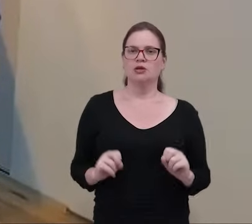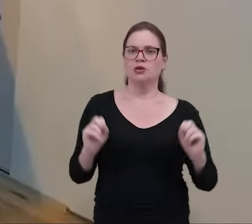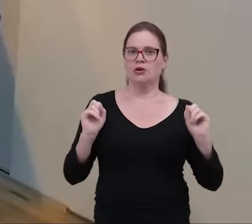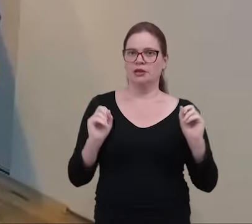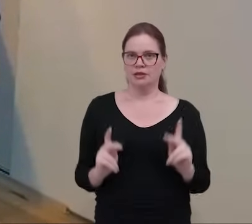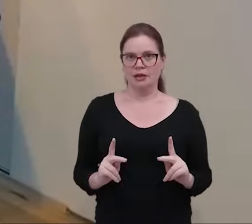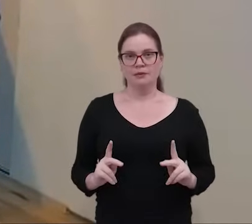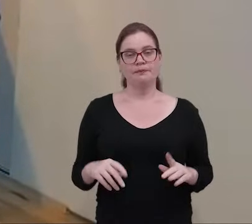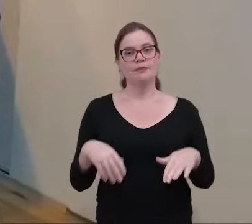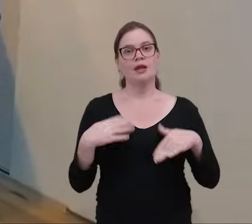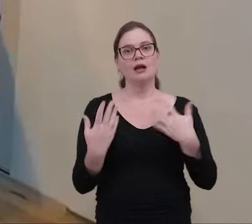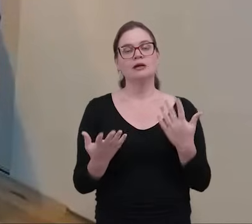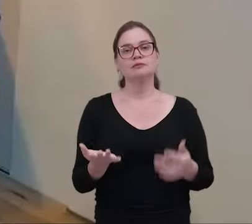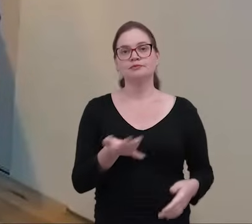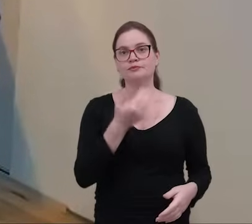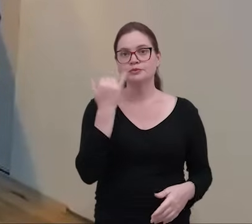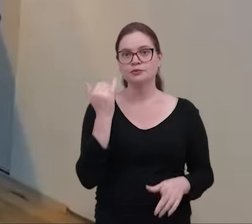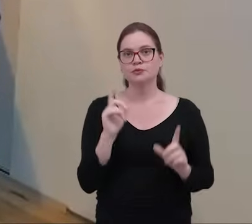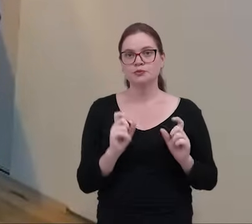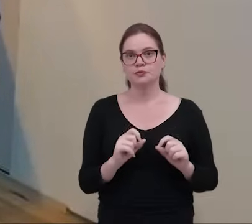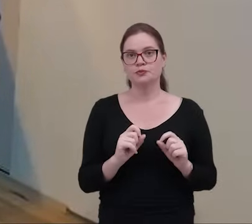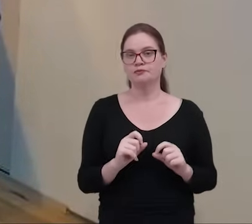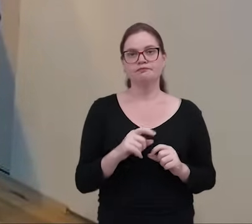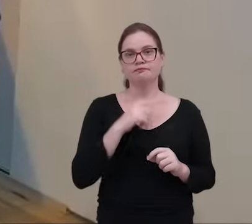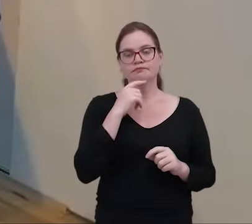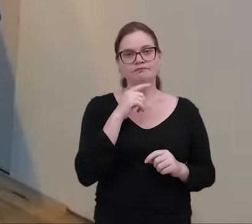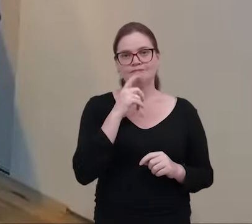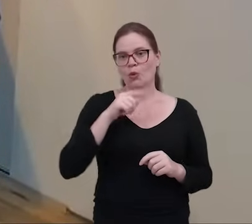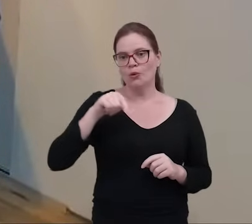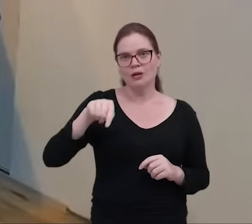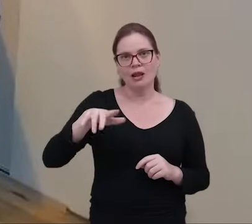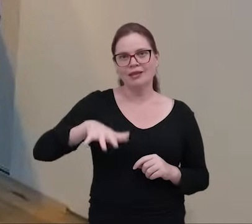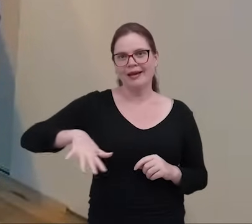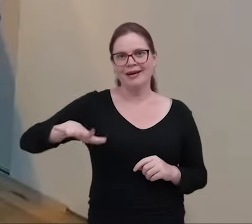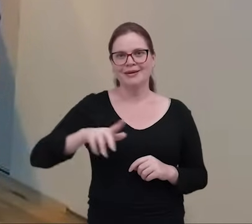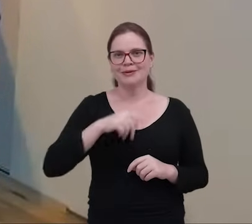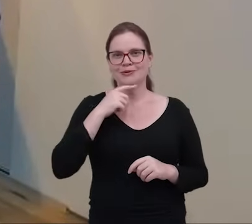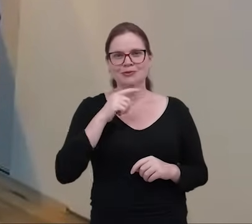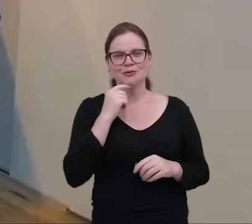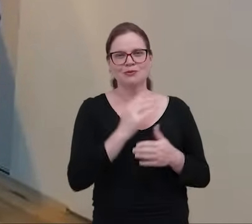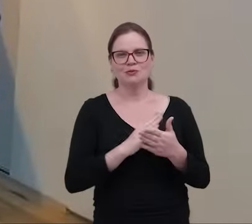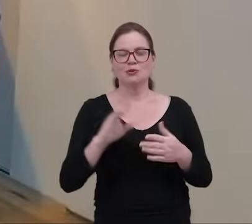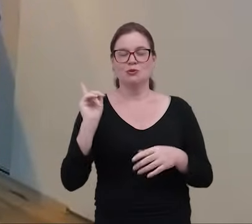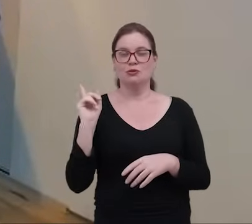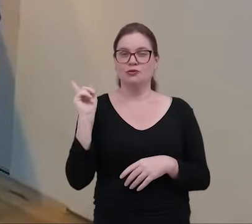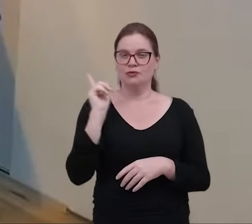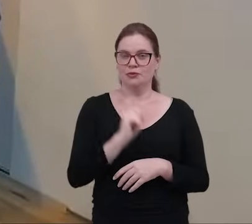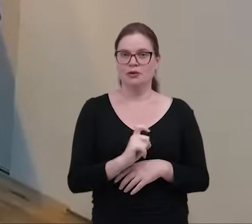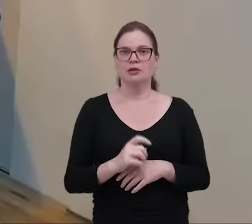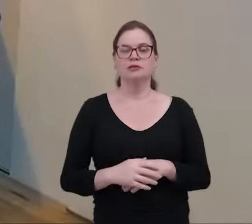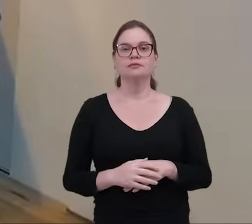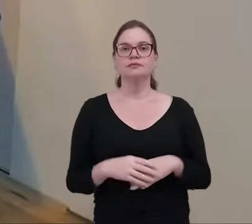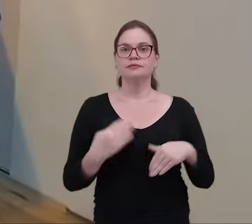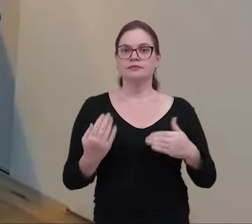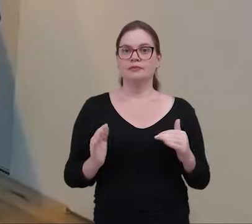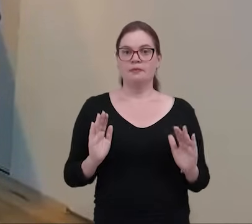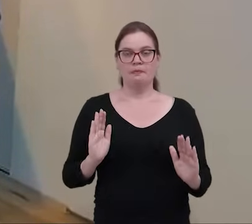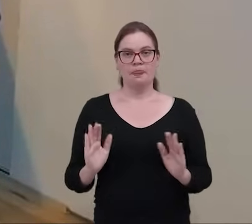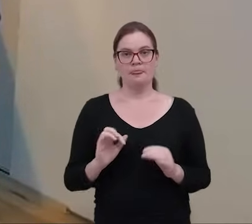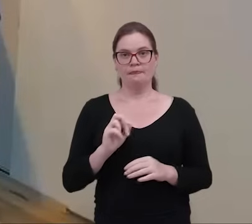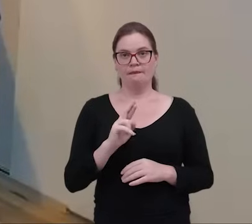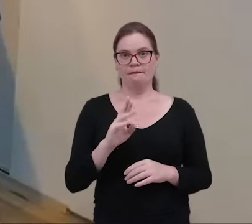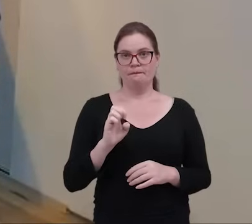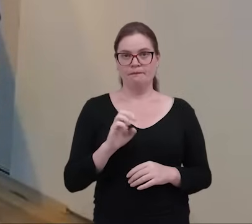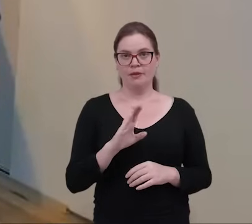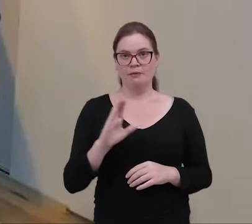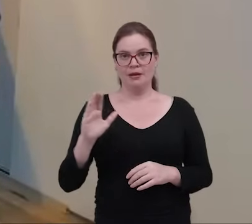uma benção, estava indo bem. Aí de repente não deu certo lá, e as coisas começaram a dificultar. E nesse